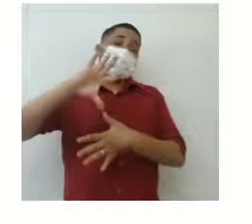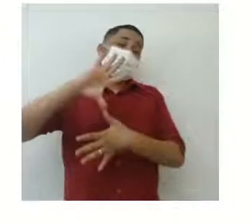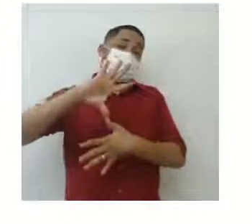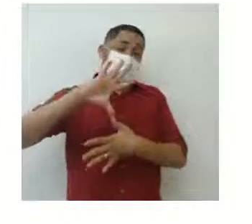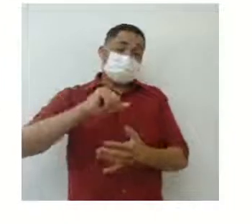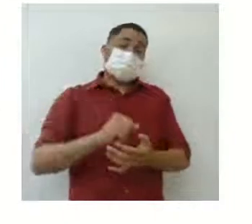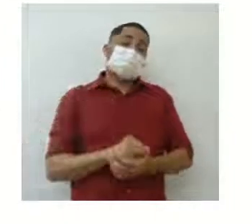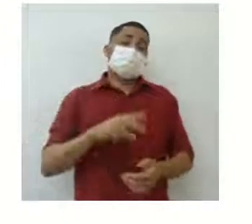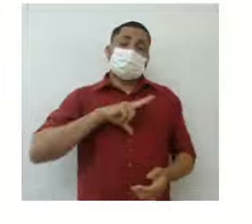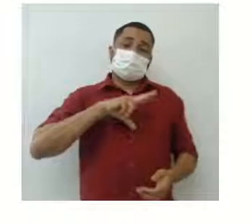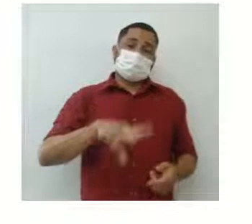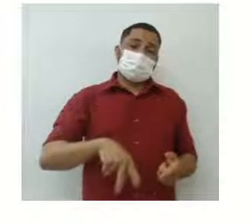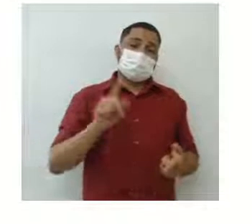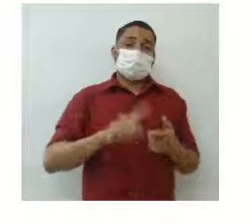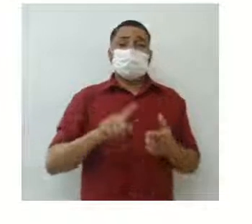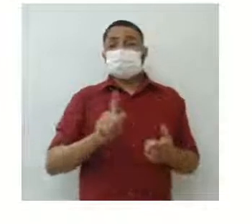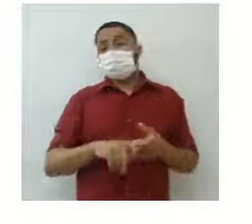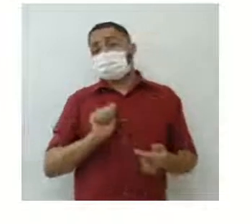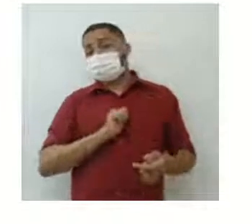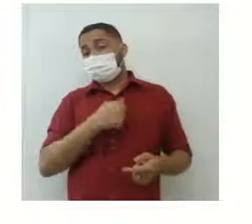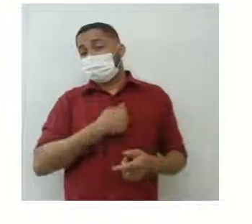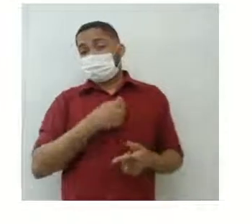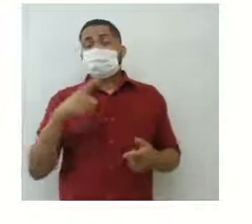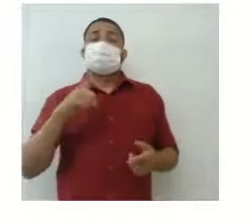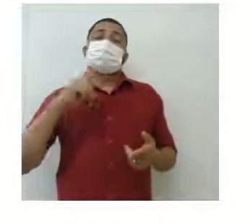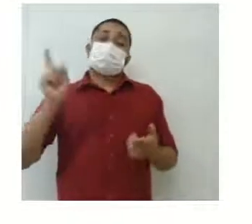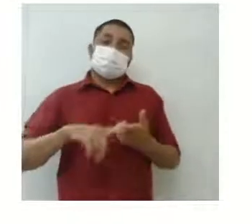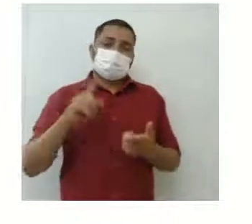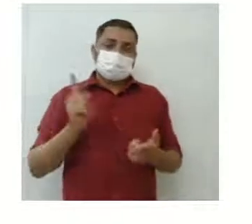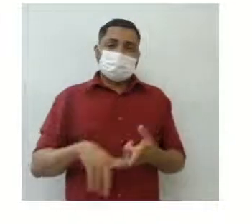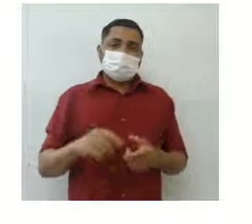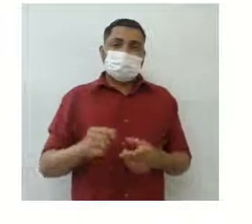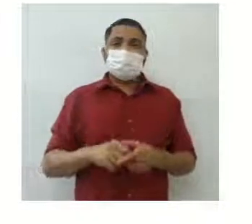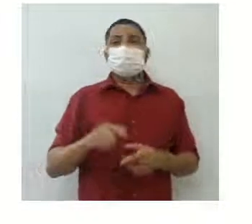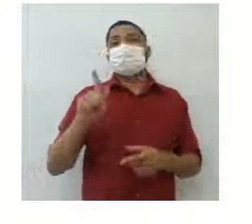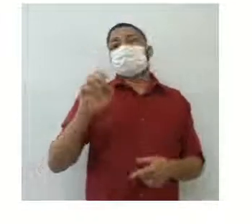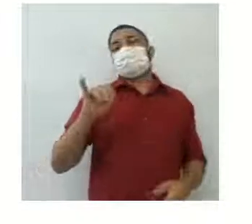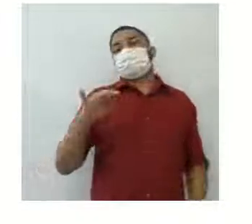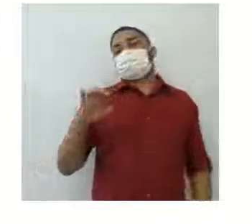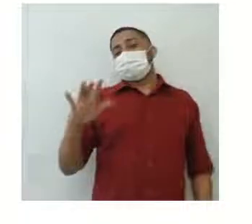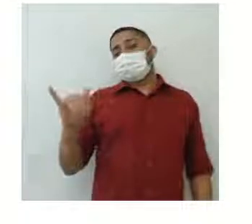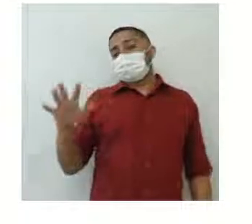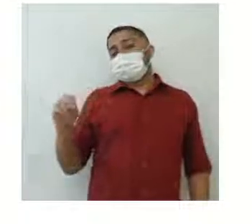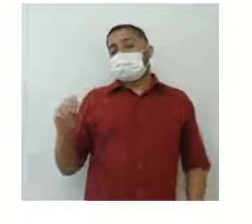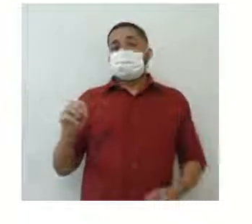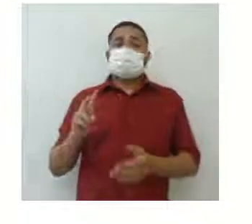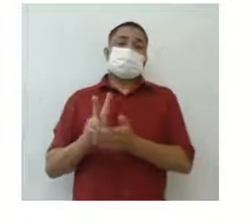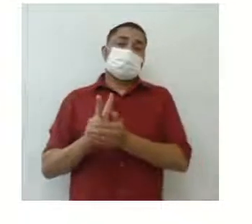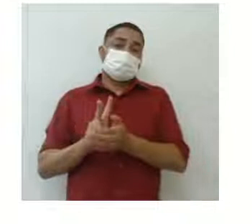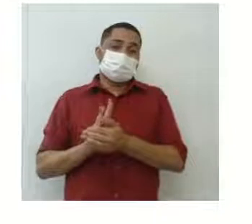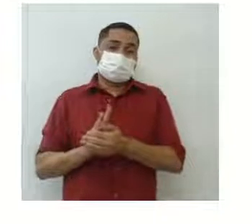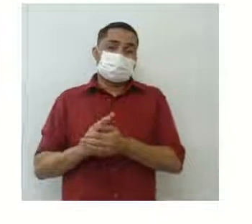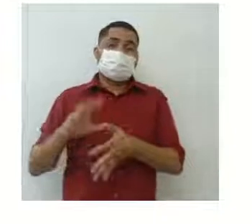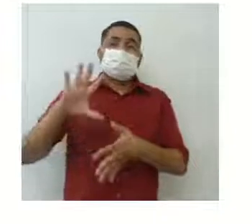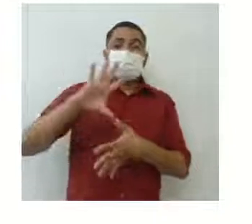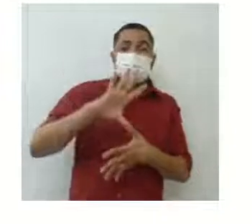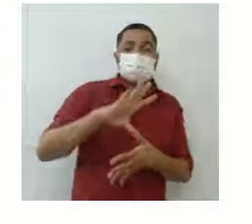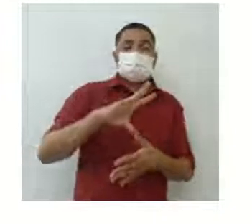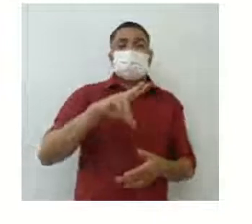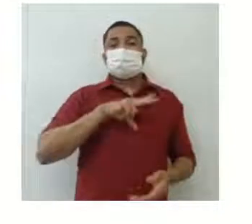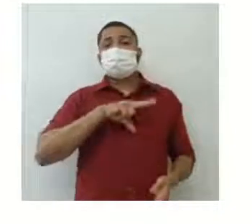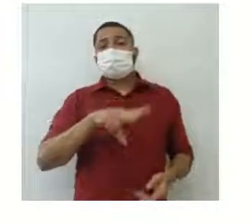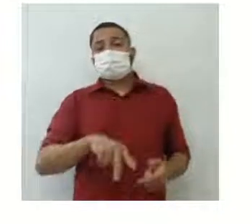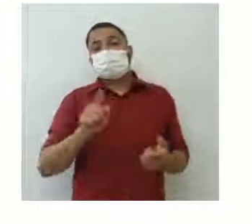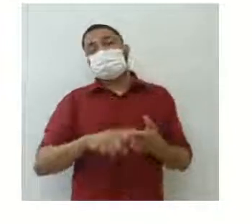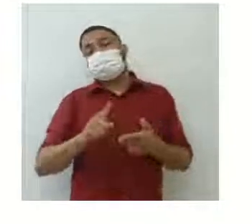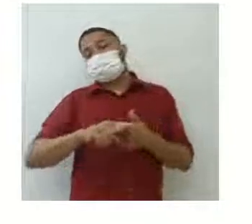Portuguesa, como na América Espanhola, nós tivemos também um grande genocídio dos nativos, né? Tanto na América Portuguesa